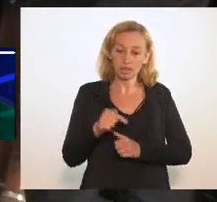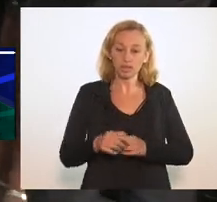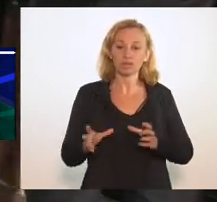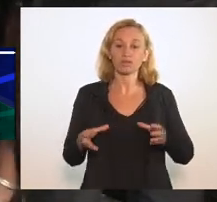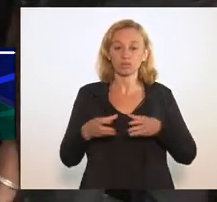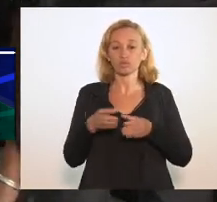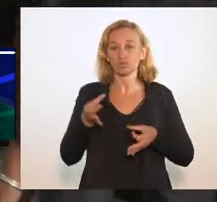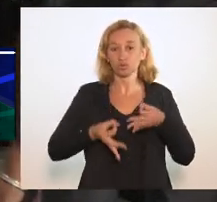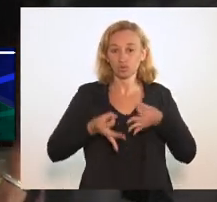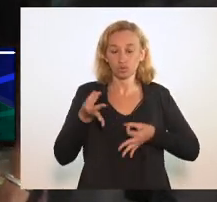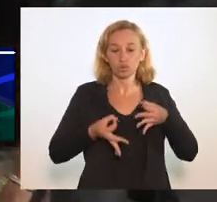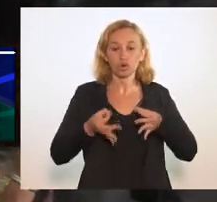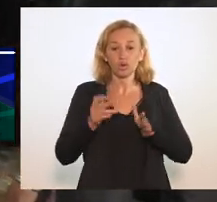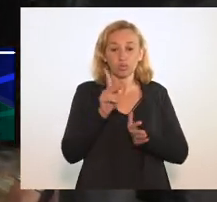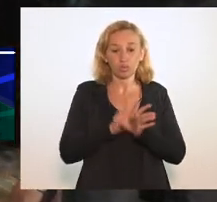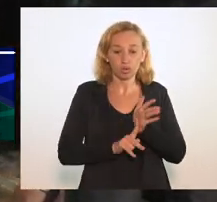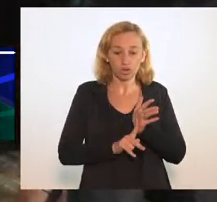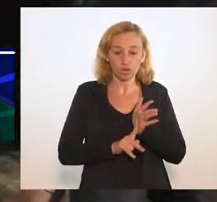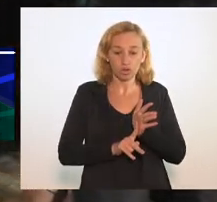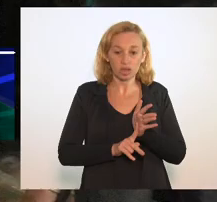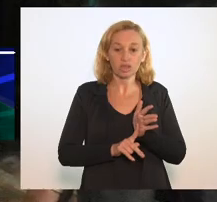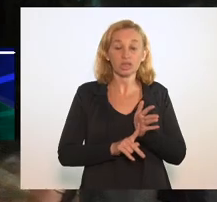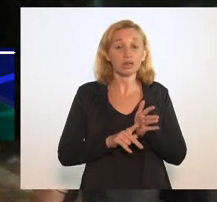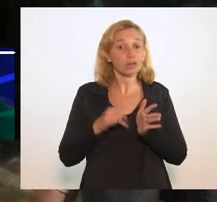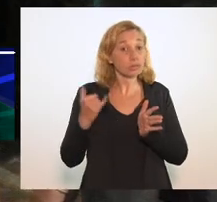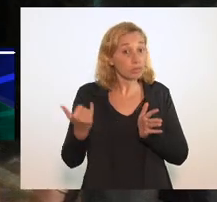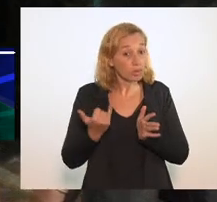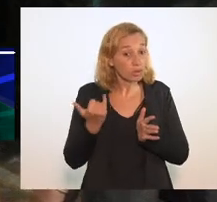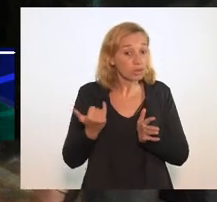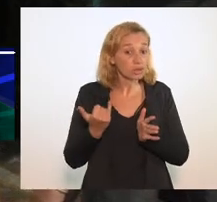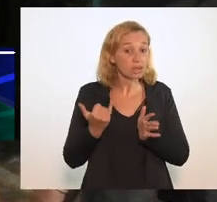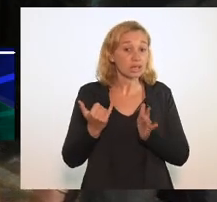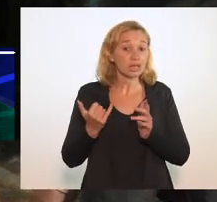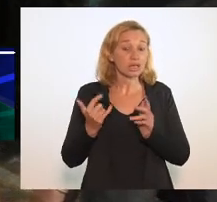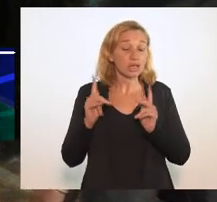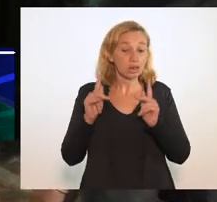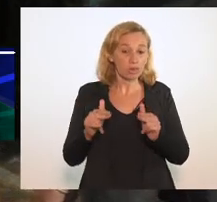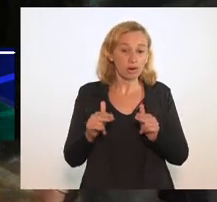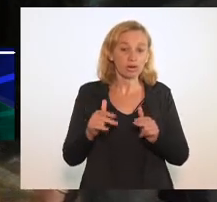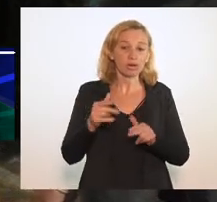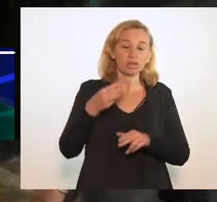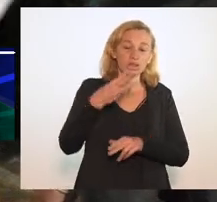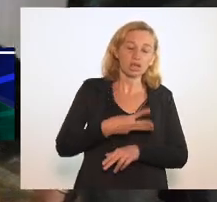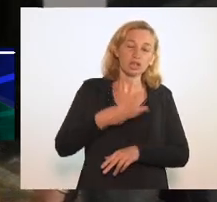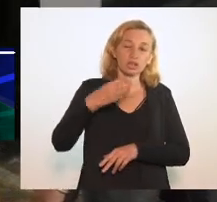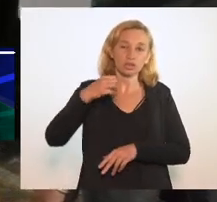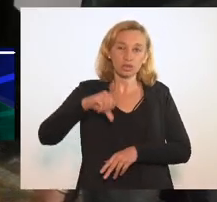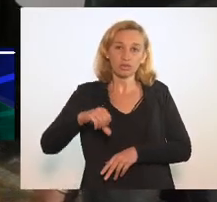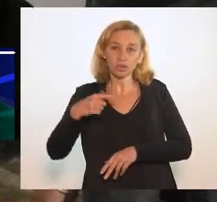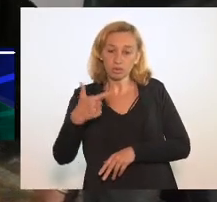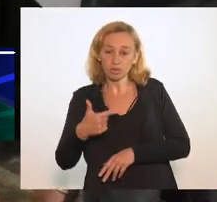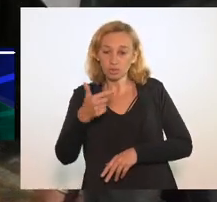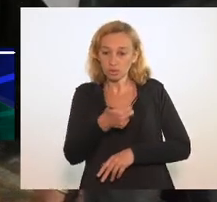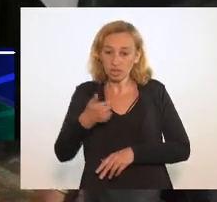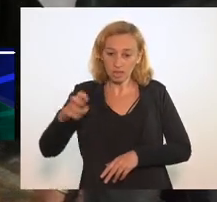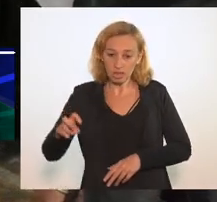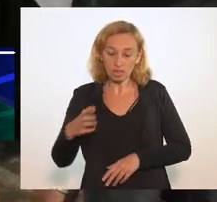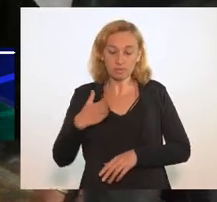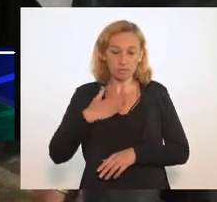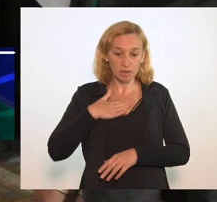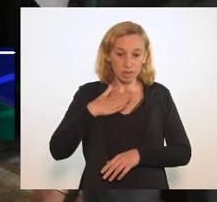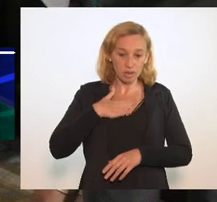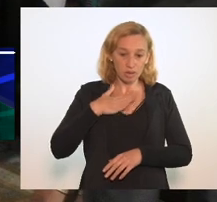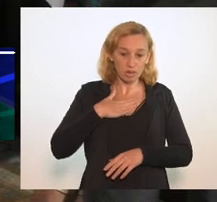e Justiça, o projeto guarda muita semelhança com o projeto de lei número 392/2015, de minha autoria, que